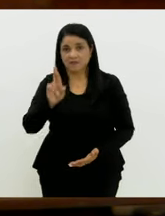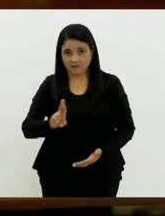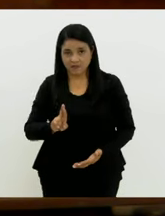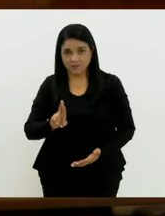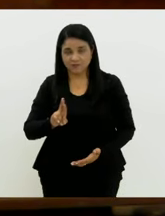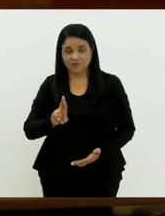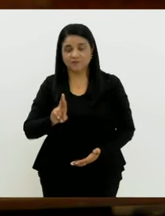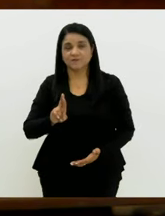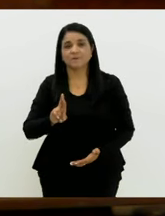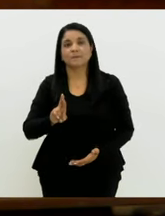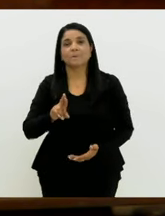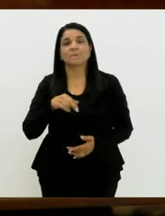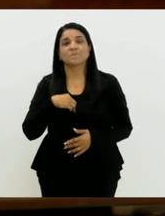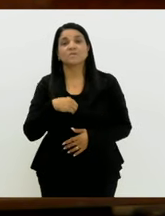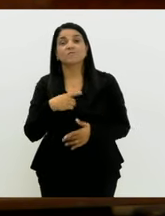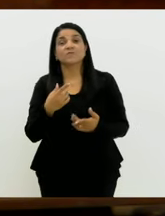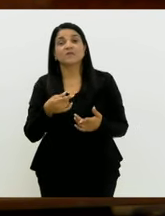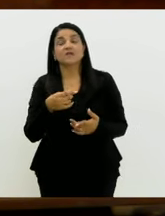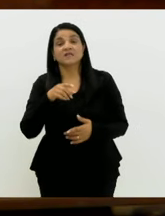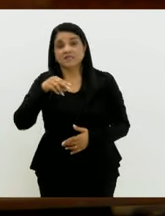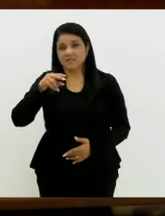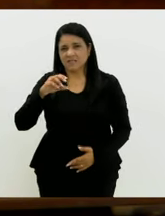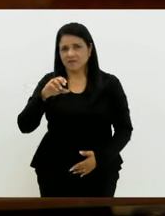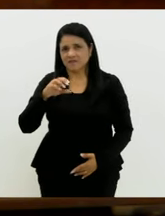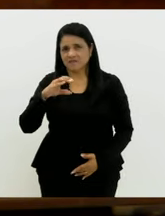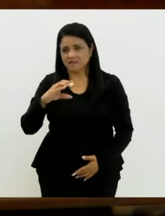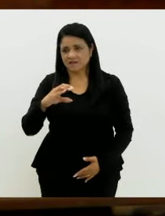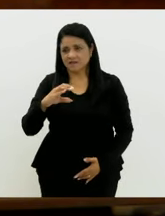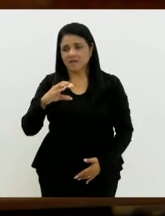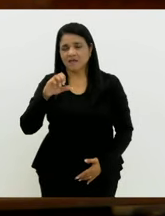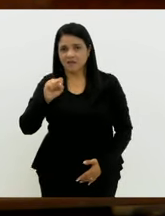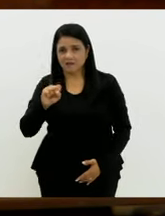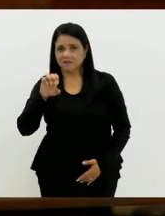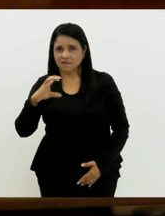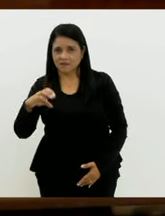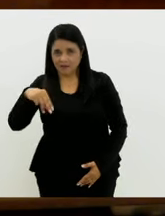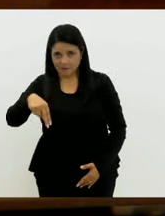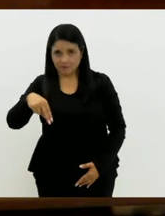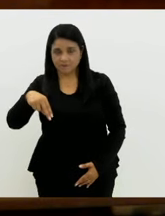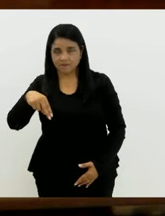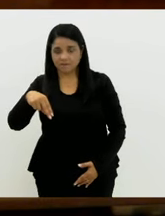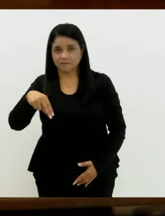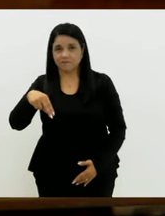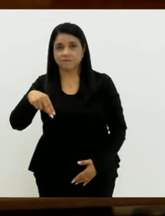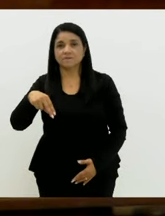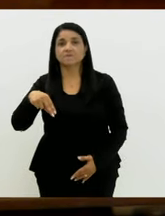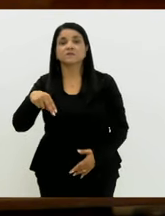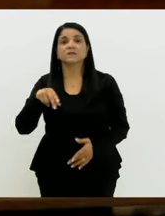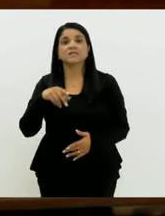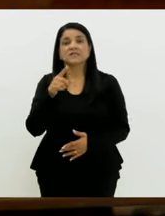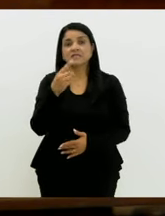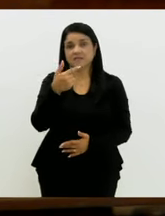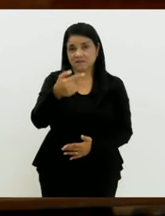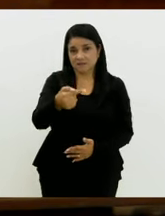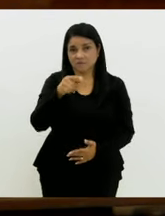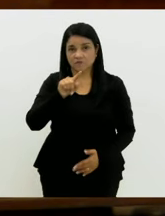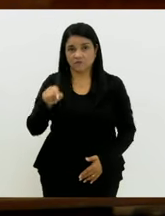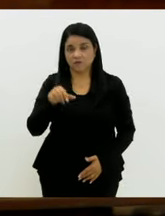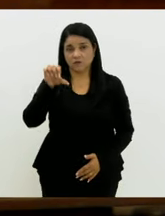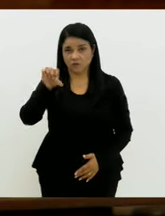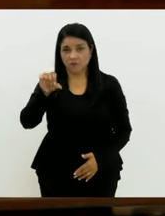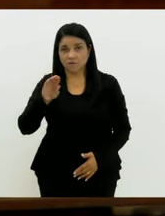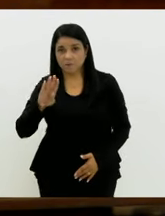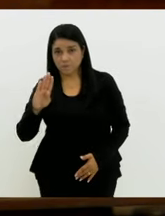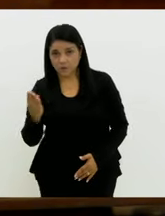fluminense. E a CSN, deputado Munir, mais 7,9 bilhões de reais